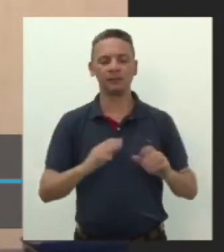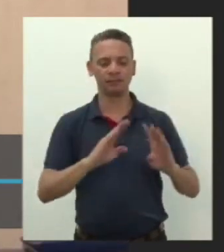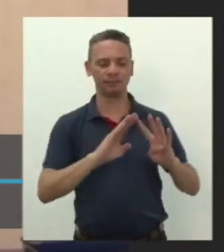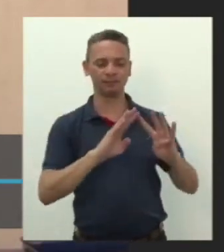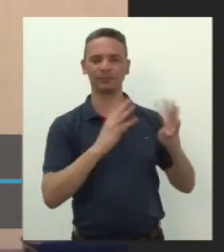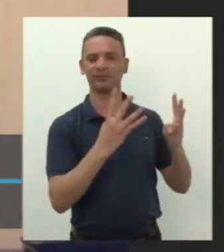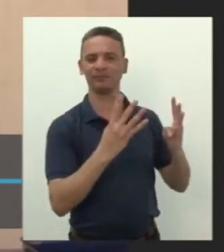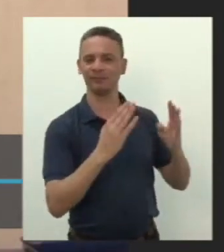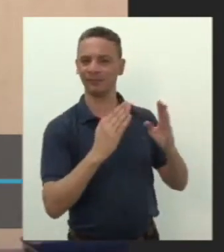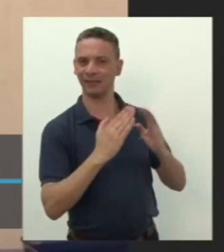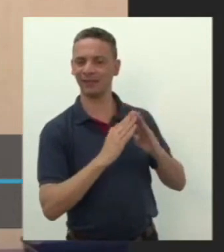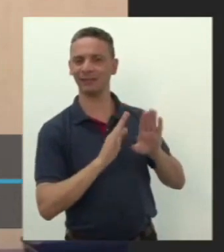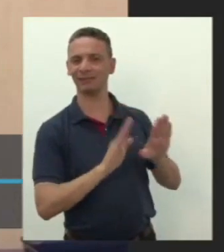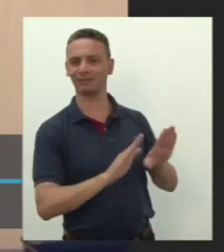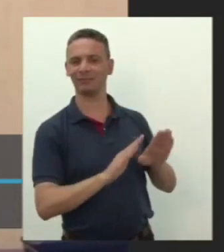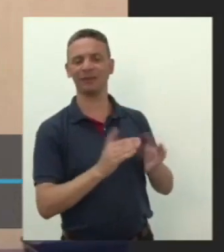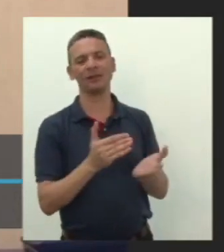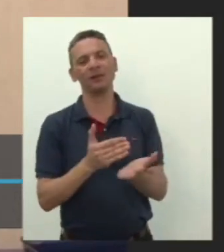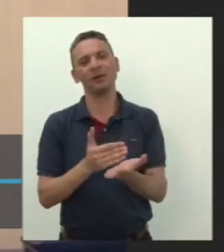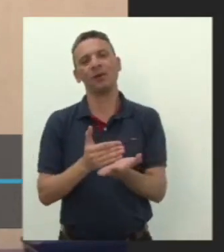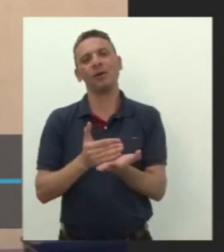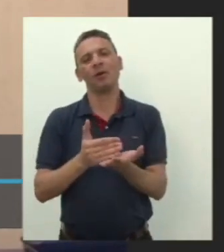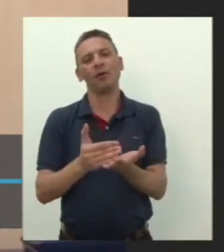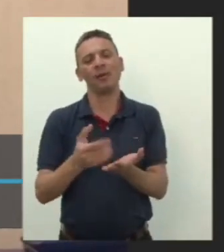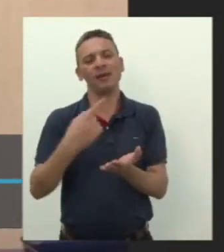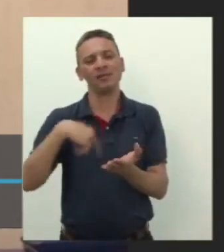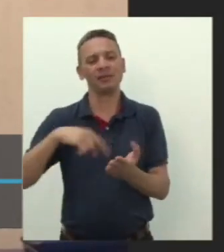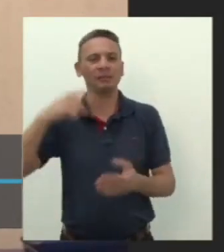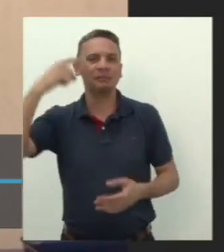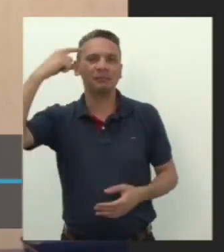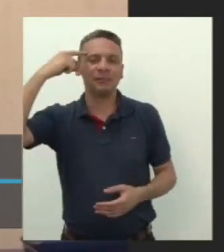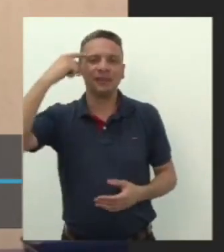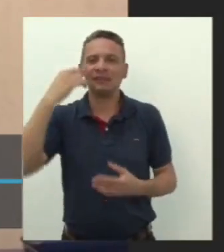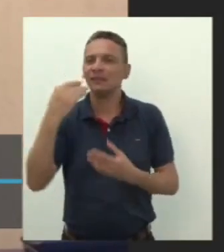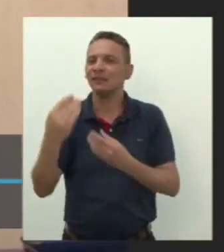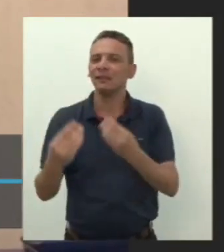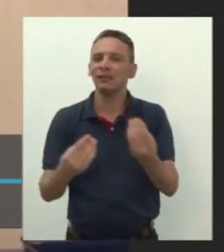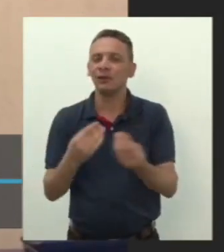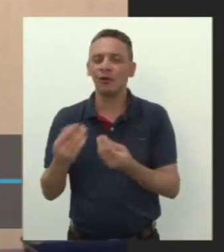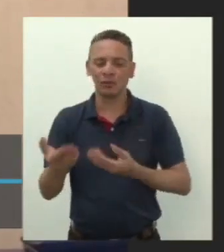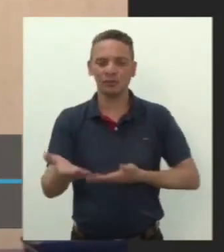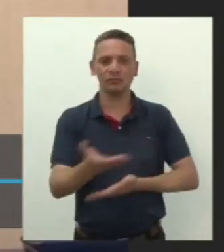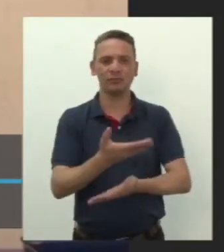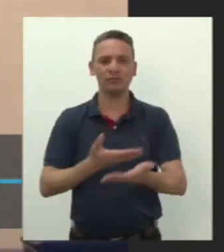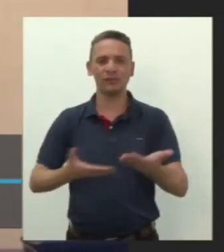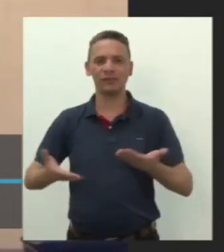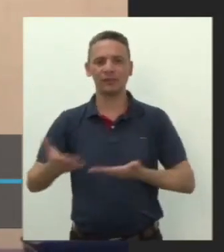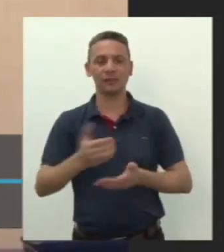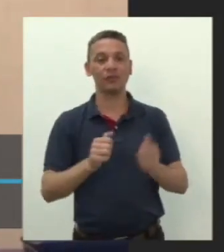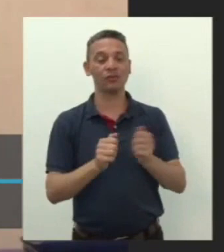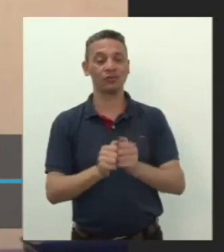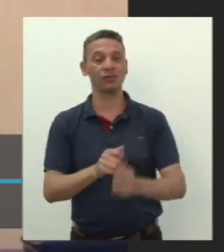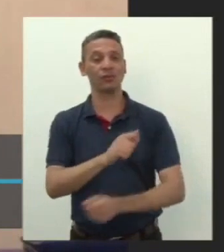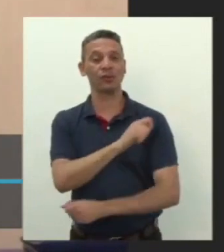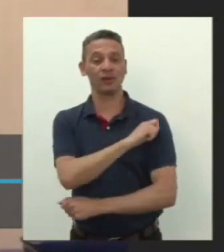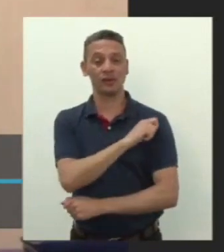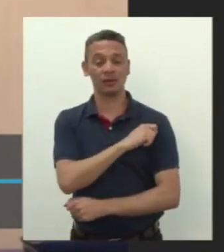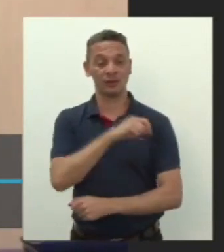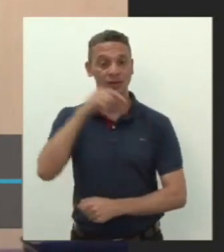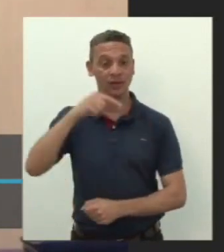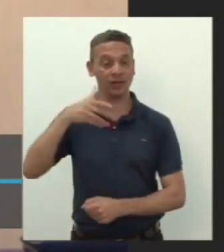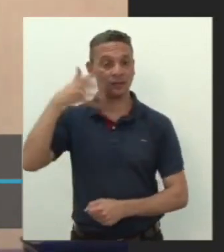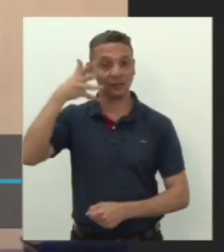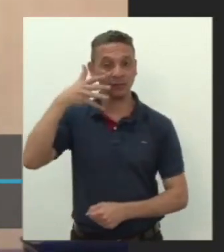né? No começo do isolamento, a gente pensava sobre como promover essas interações. Espero que nesse ATPC,